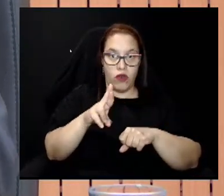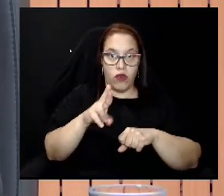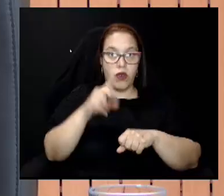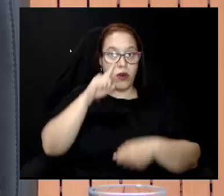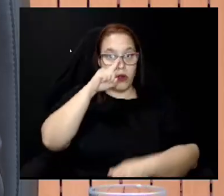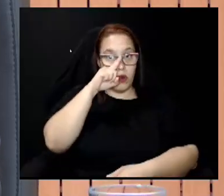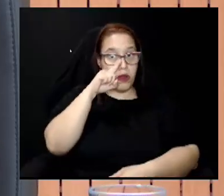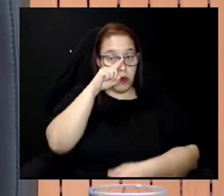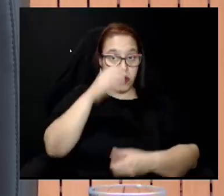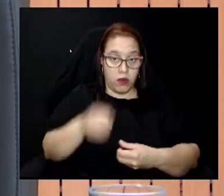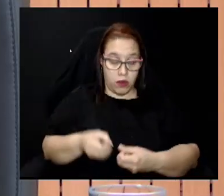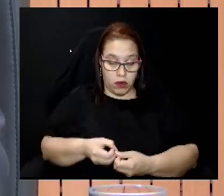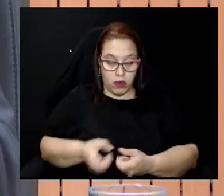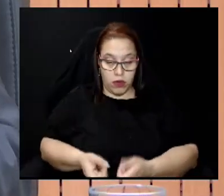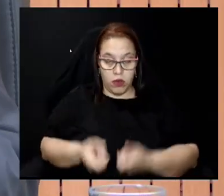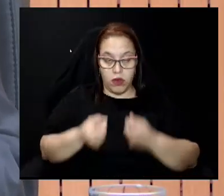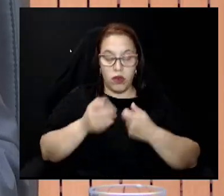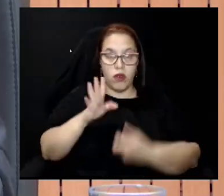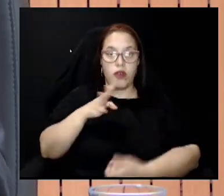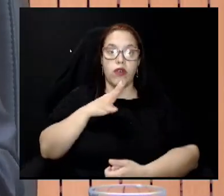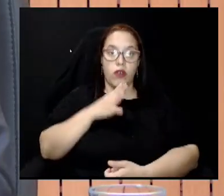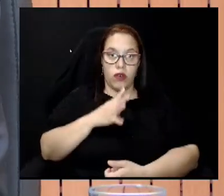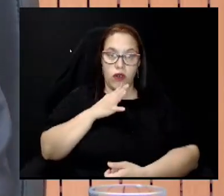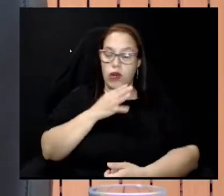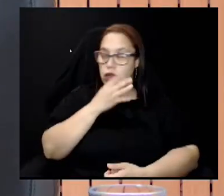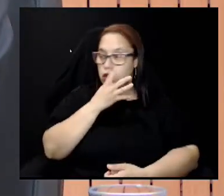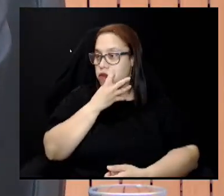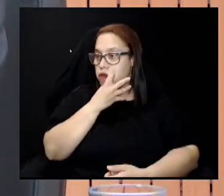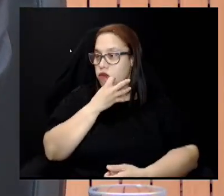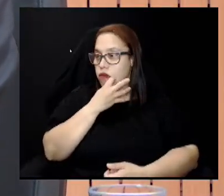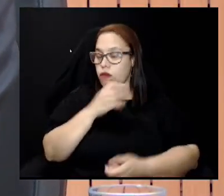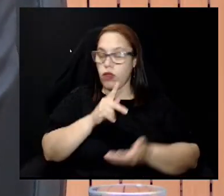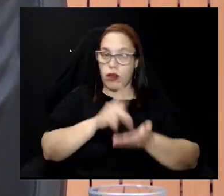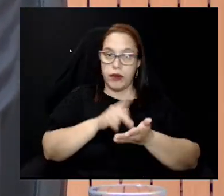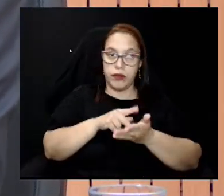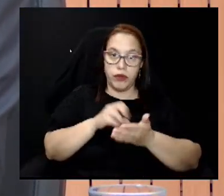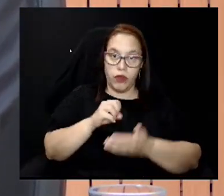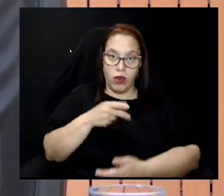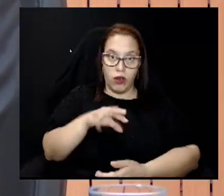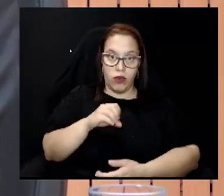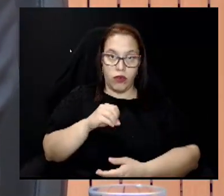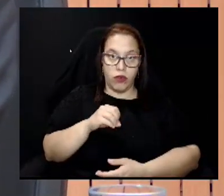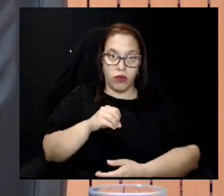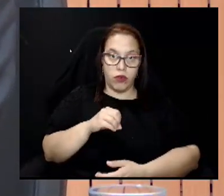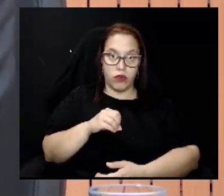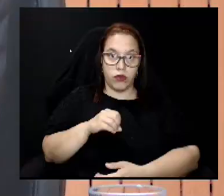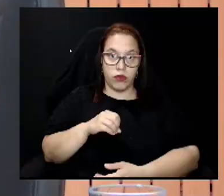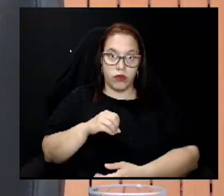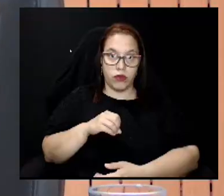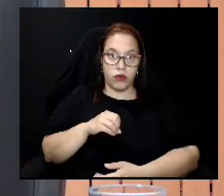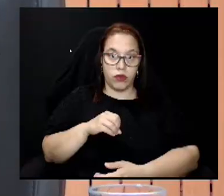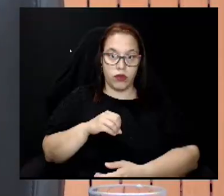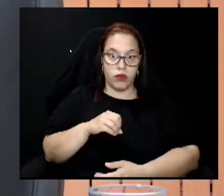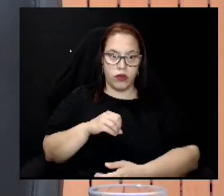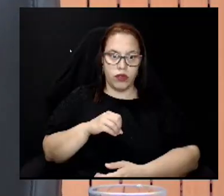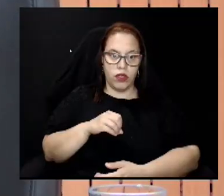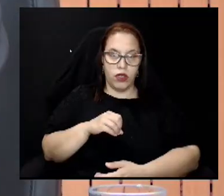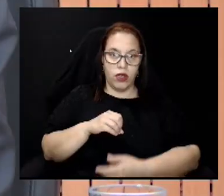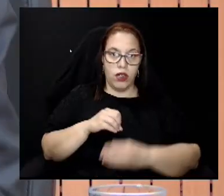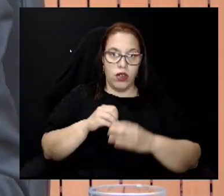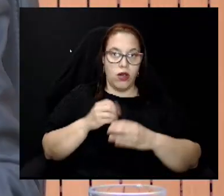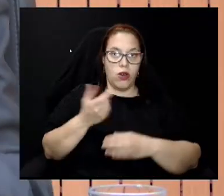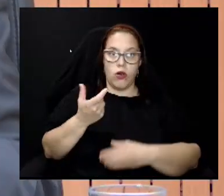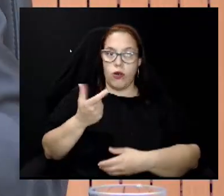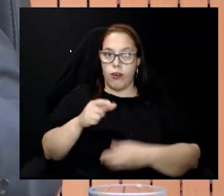ovário. Hoje a gente já conhece isso. Na verdade, a ovulação, Paulo, nos mamíferos, ela é bem rudimentar. O ovário não tem um ósteo, não